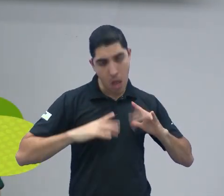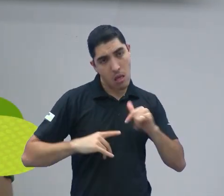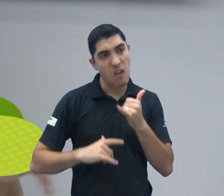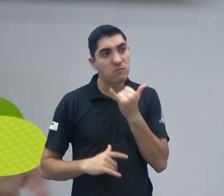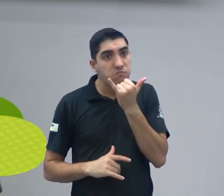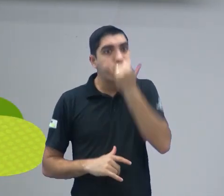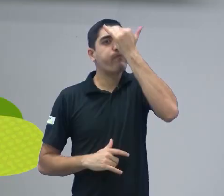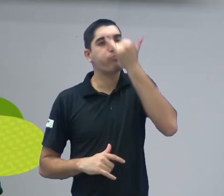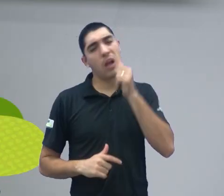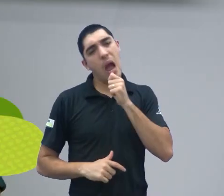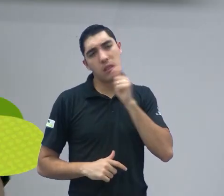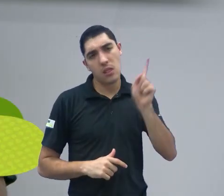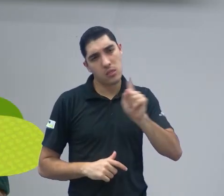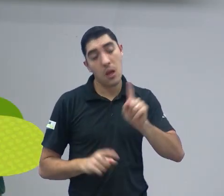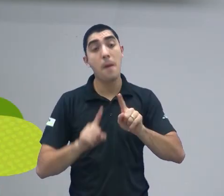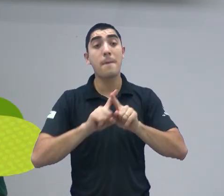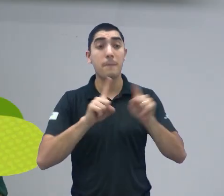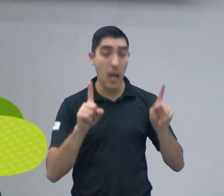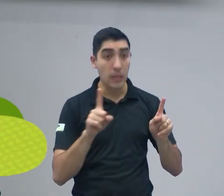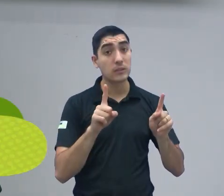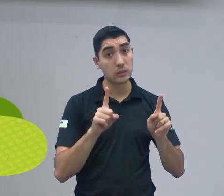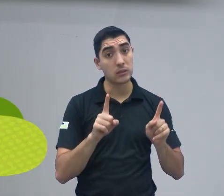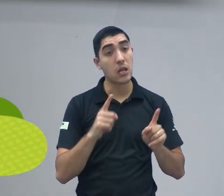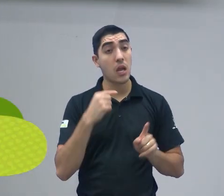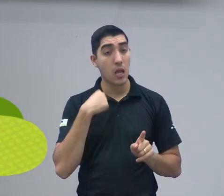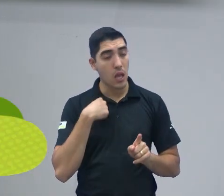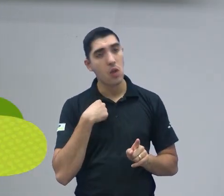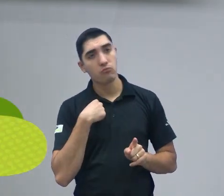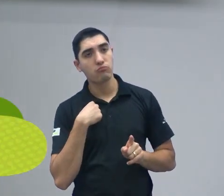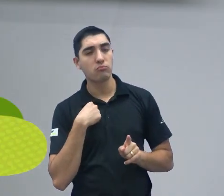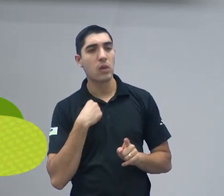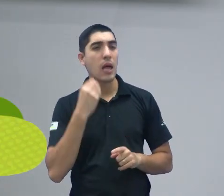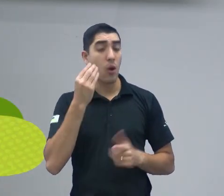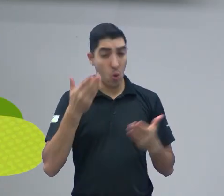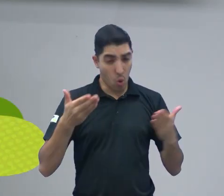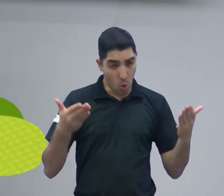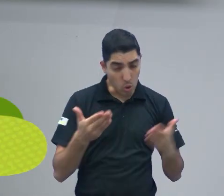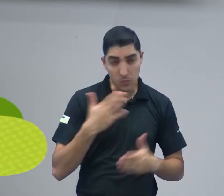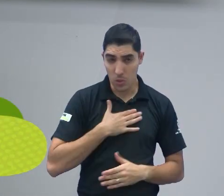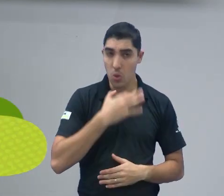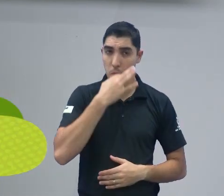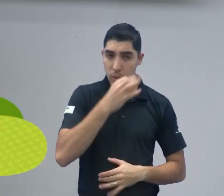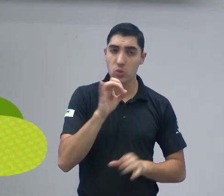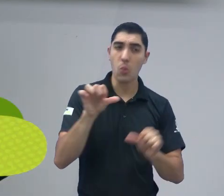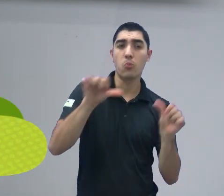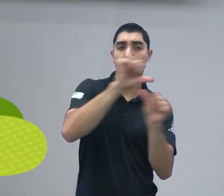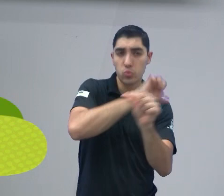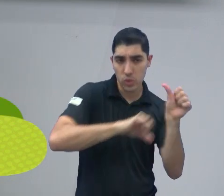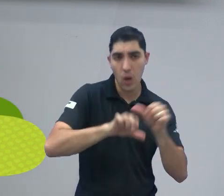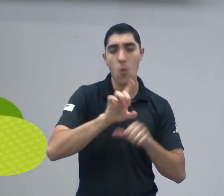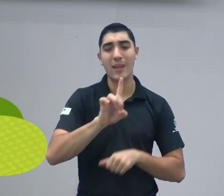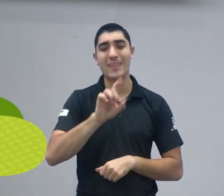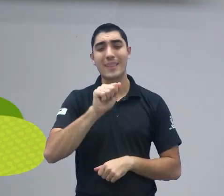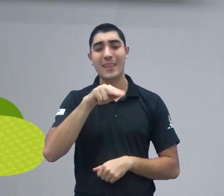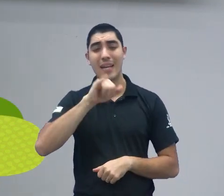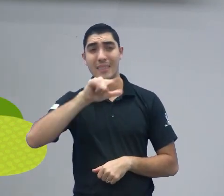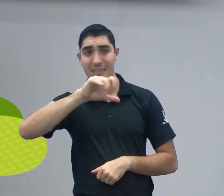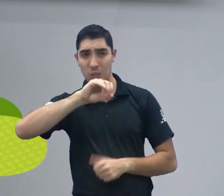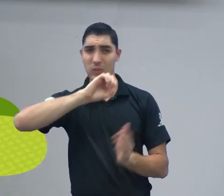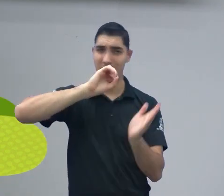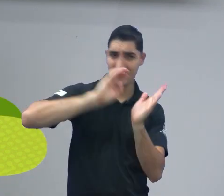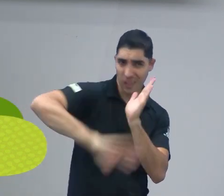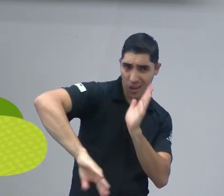do Marelli, acho que o Gabriel tem que ser mantido. Eu abriria a mão do Danilo Fidelis hoje, colocaria o Jefferson de primeiro volante e testaria o Tomás Carvalho, de